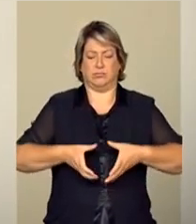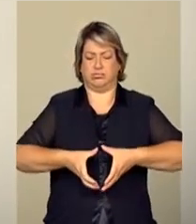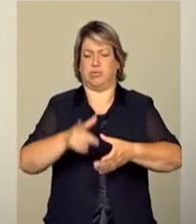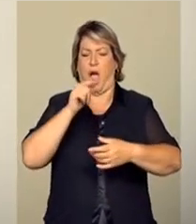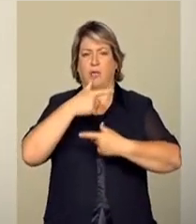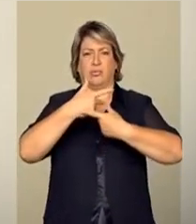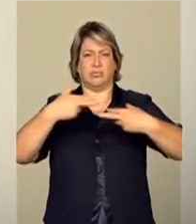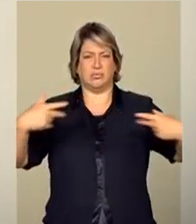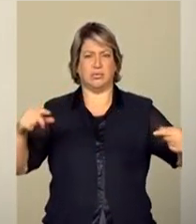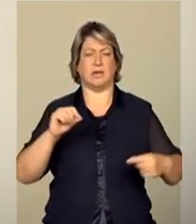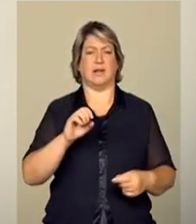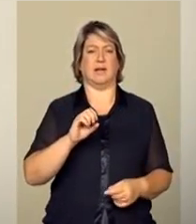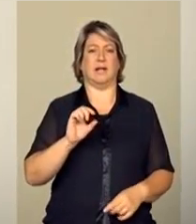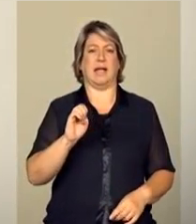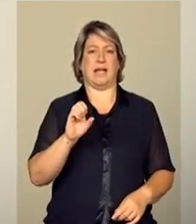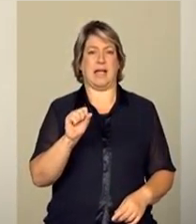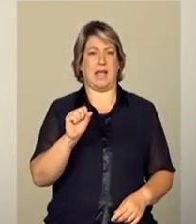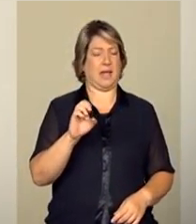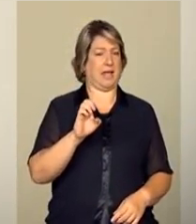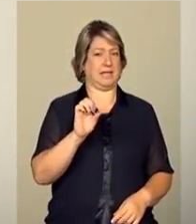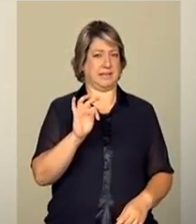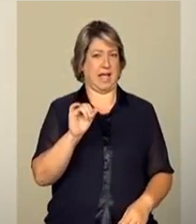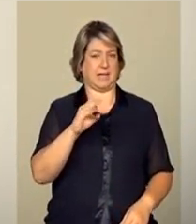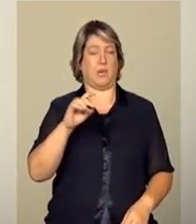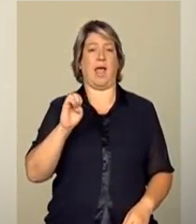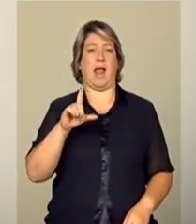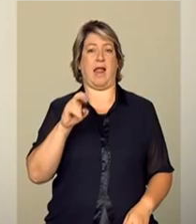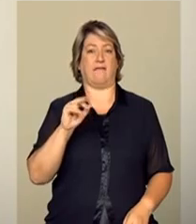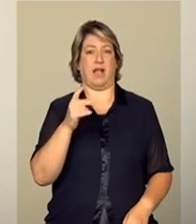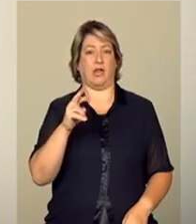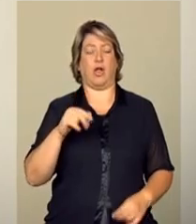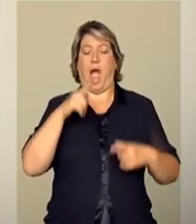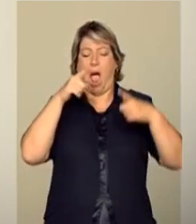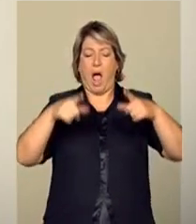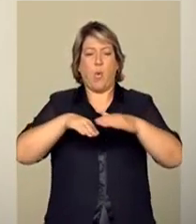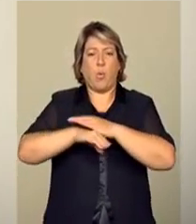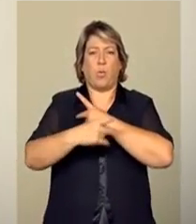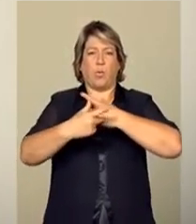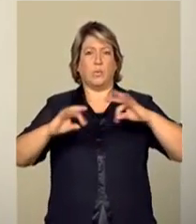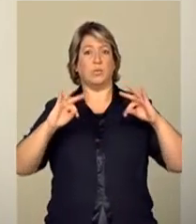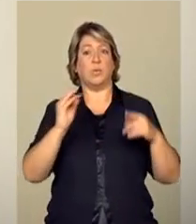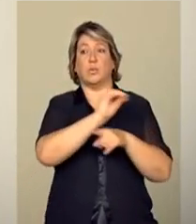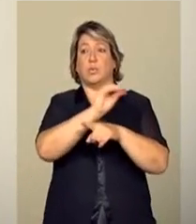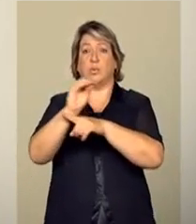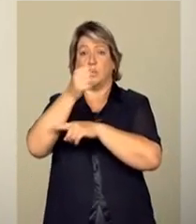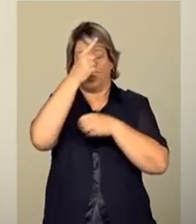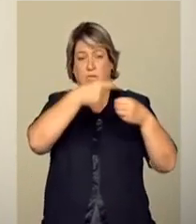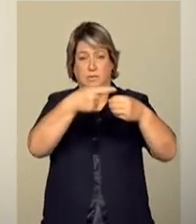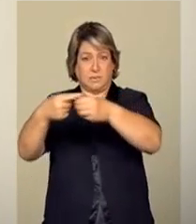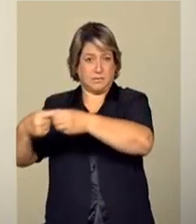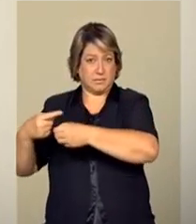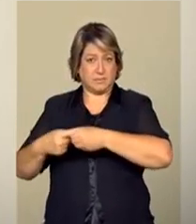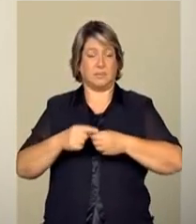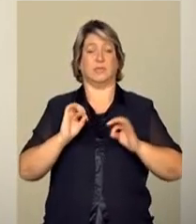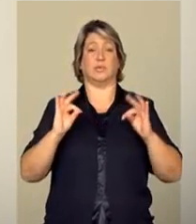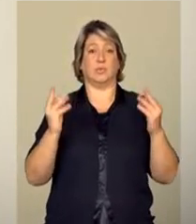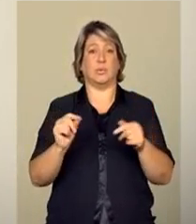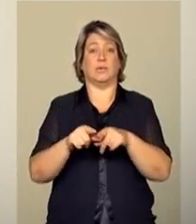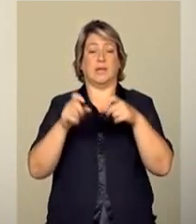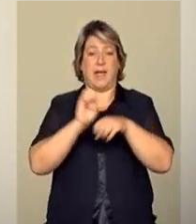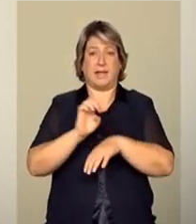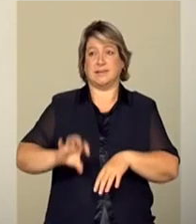Estações elevatórias sistemas de abastecimento de água que beneficiam os municípios e os estados da região